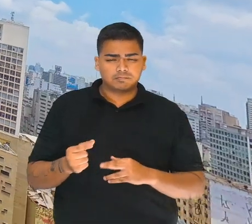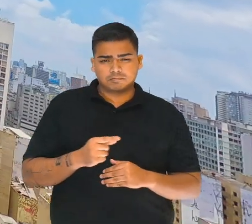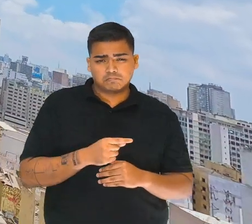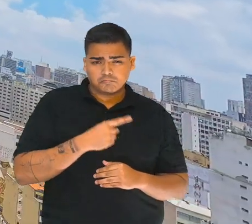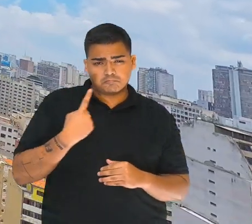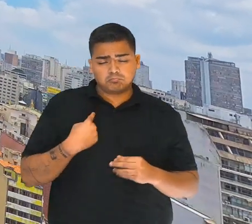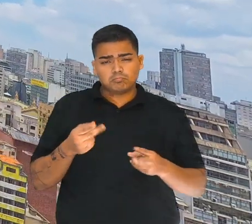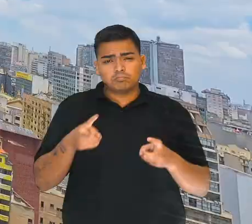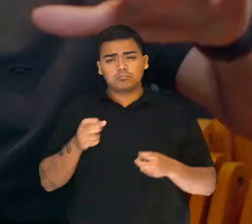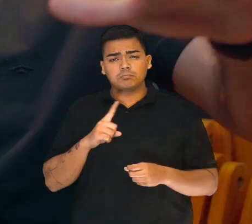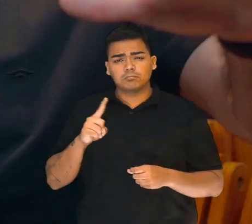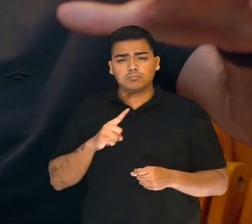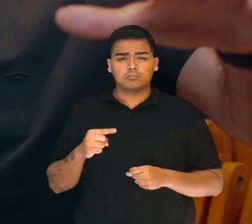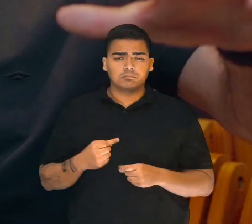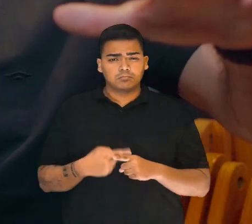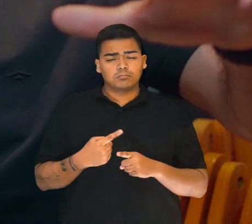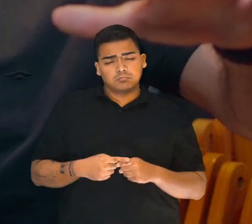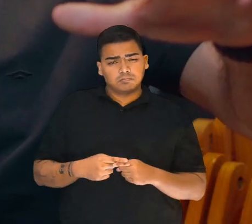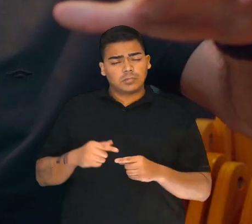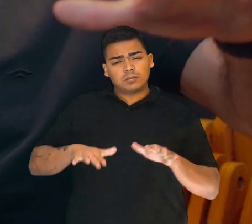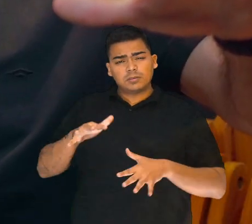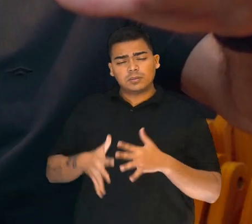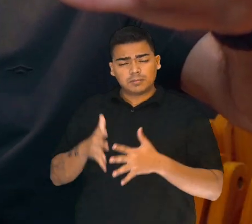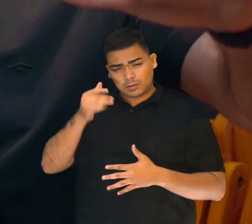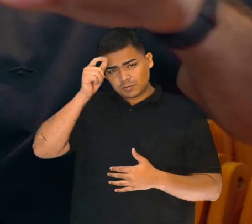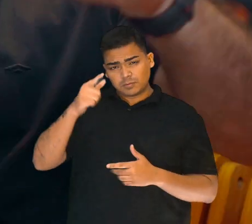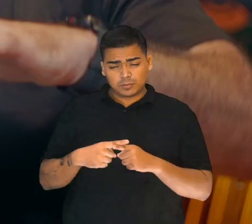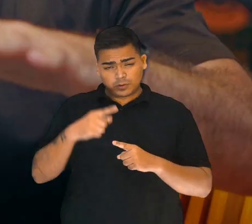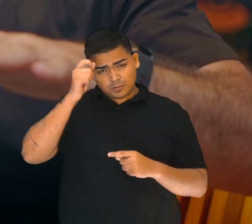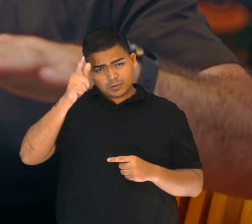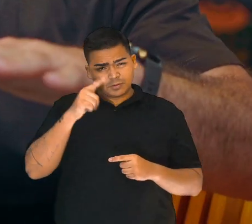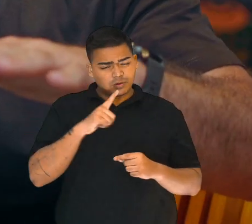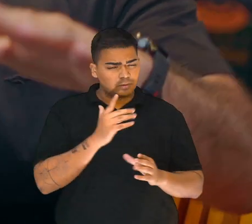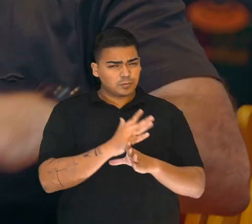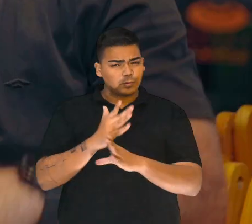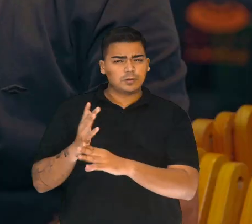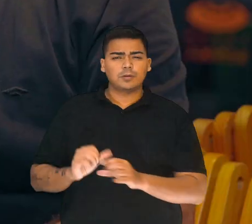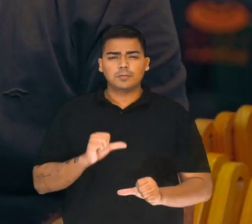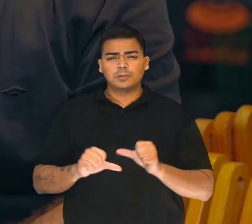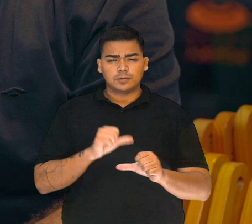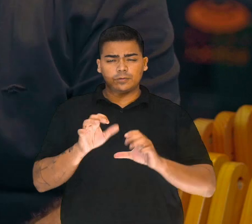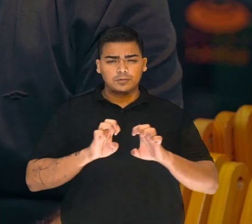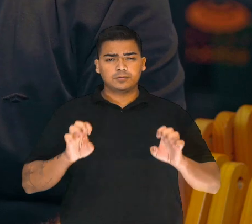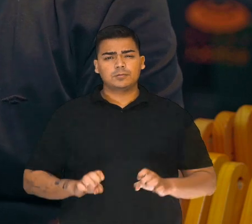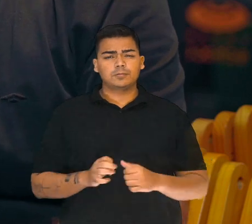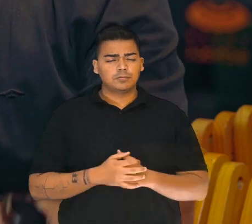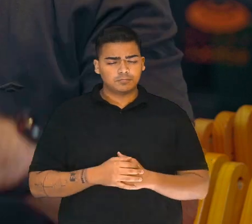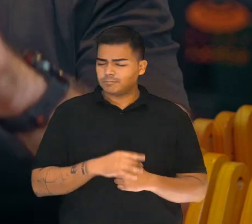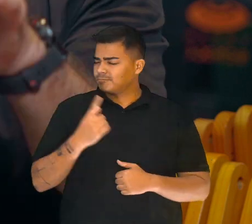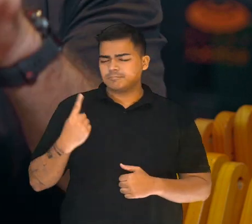são percebidos por quem contrata a inovação às vezes. Porque inovação é descoberta, é mudança